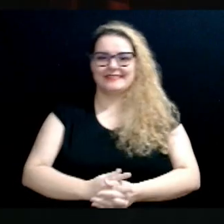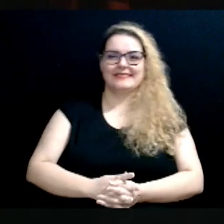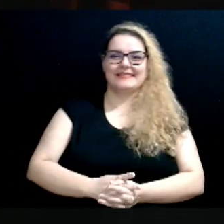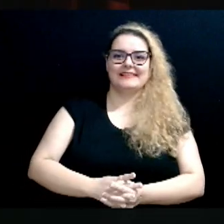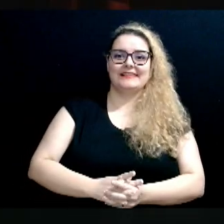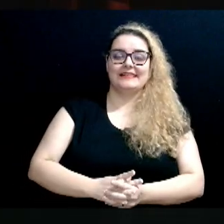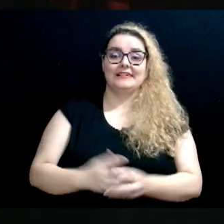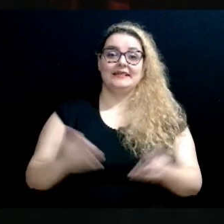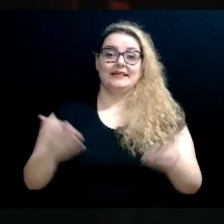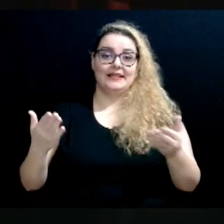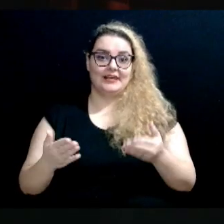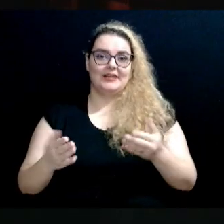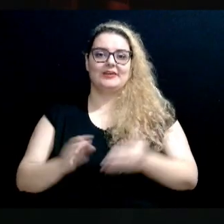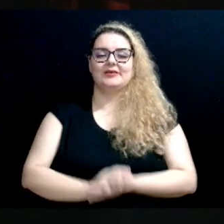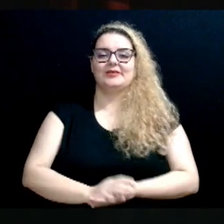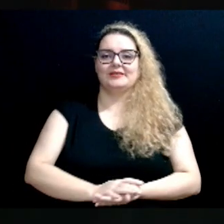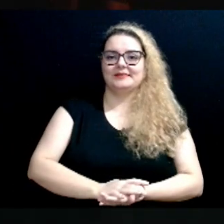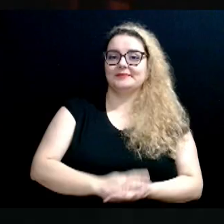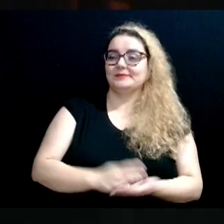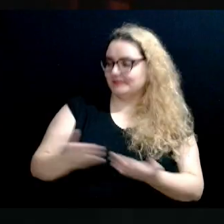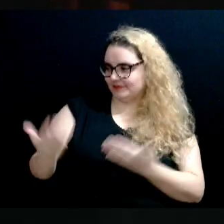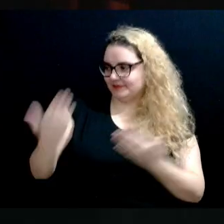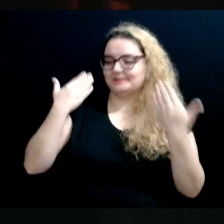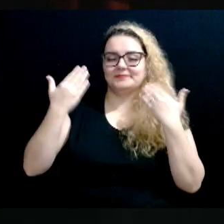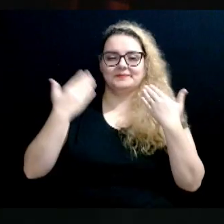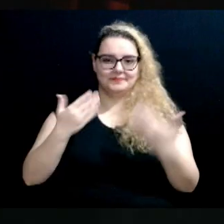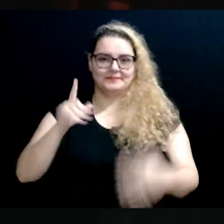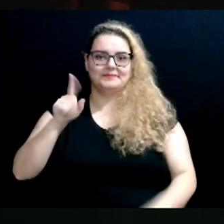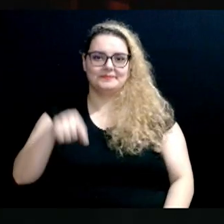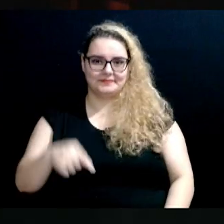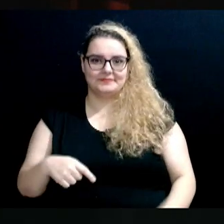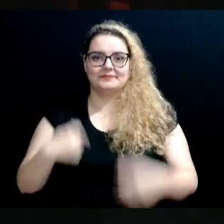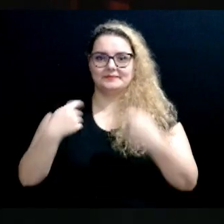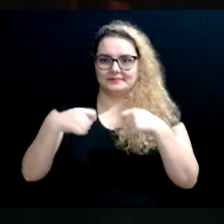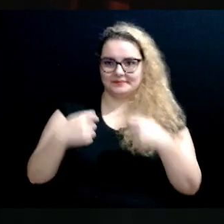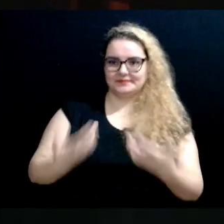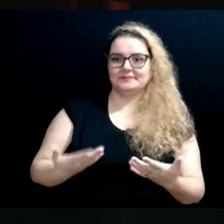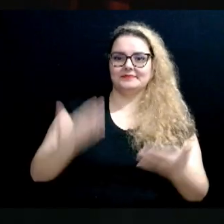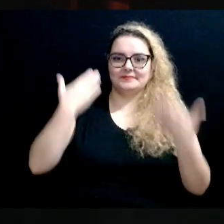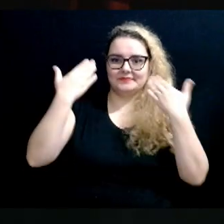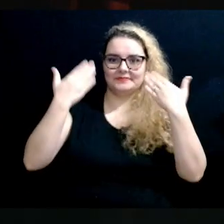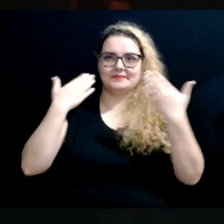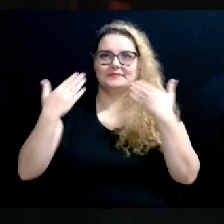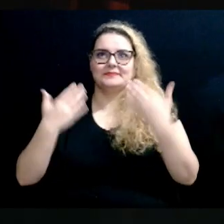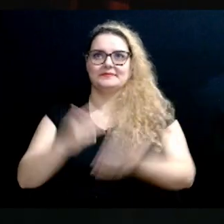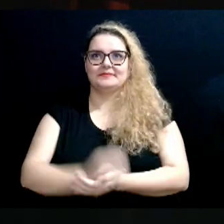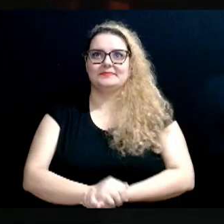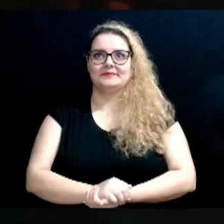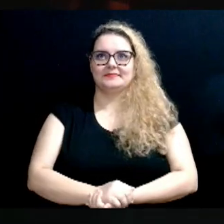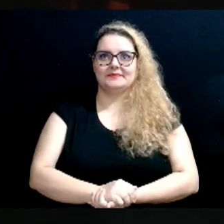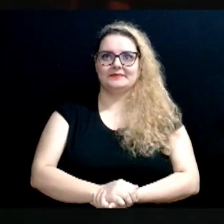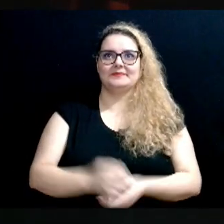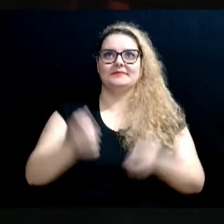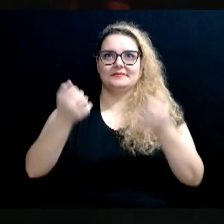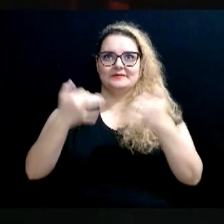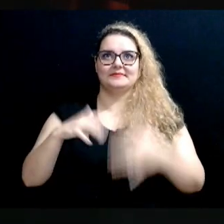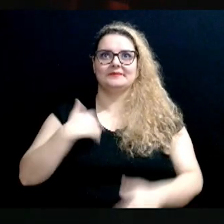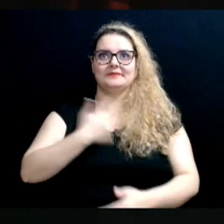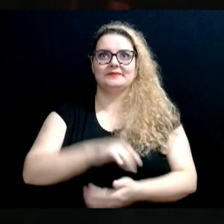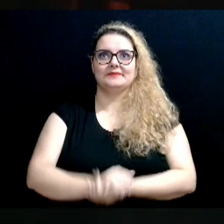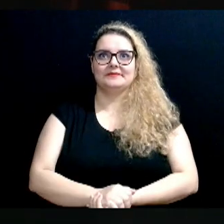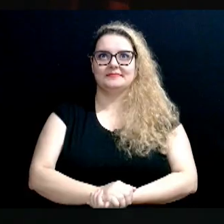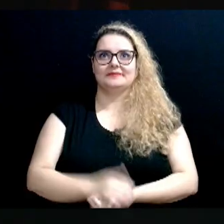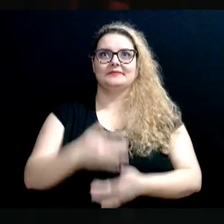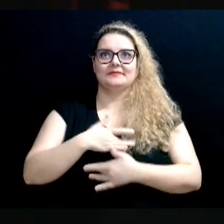gente apresenta a nossa psicóloga, porque a gente precisa de uma psicóloga para nos orientar sobre a nossa saúde mental. É